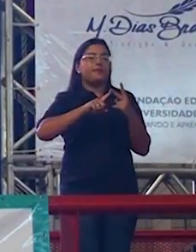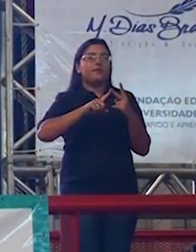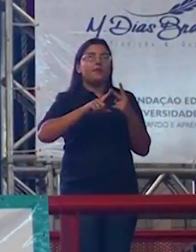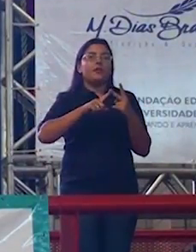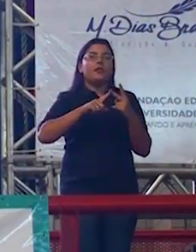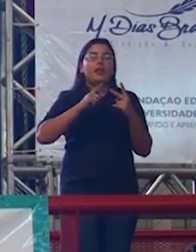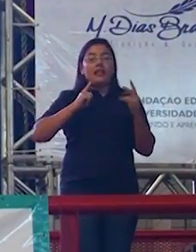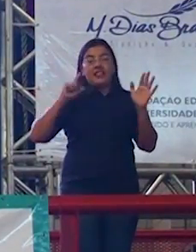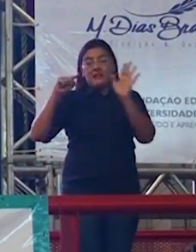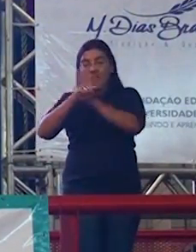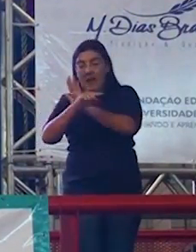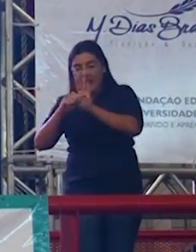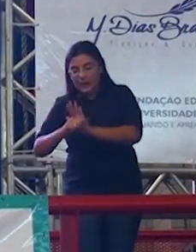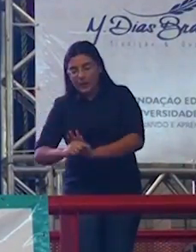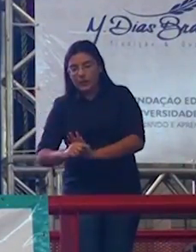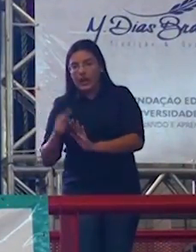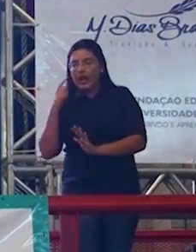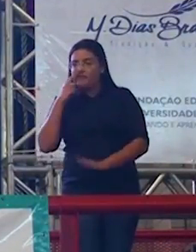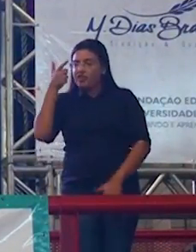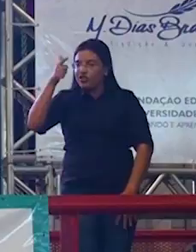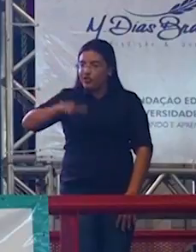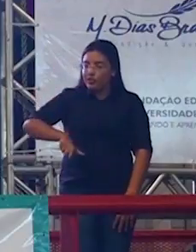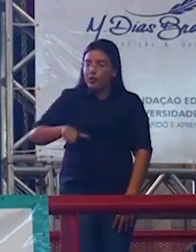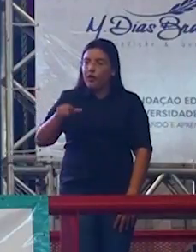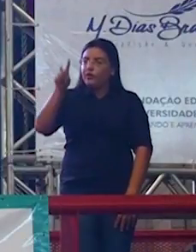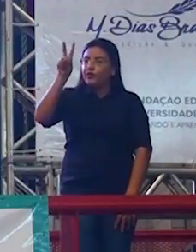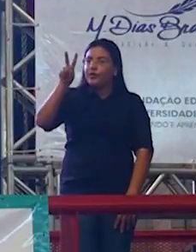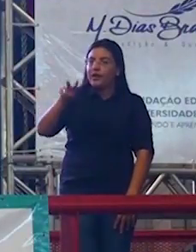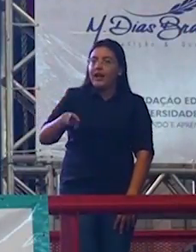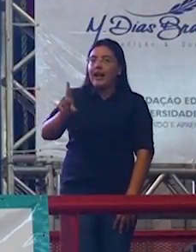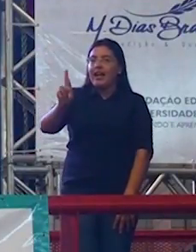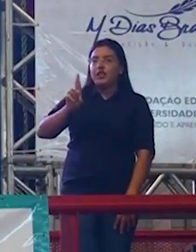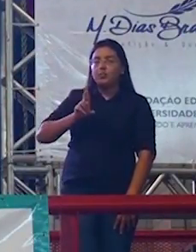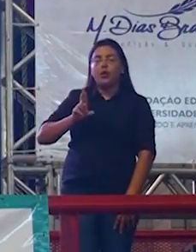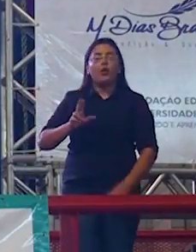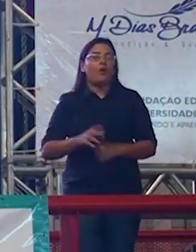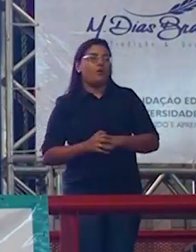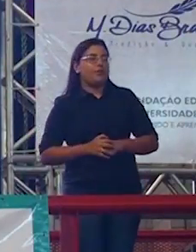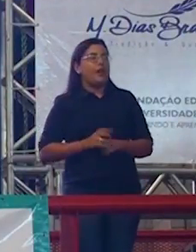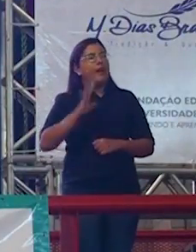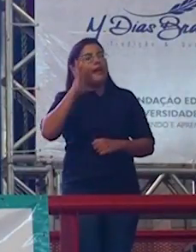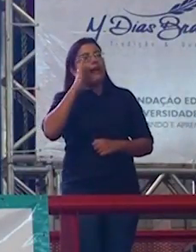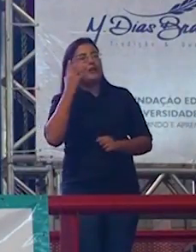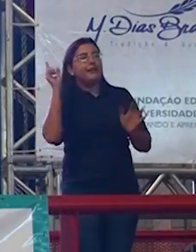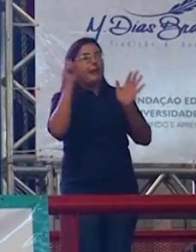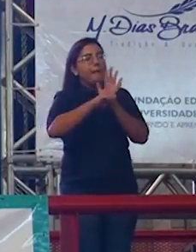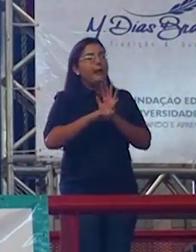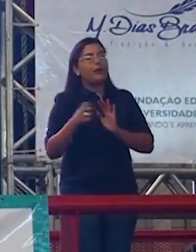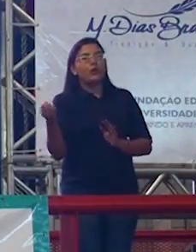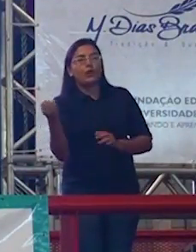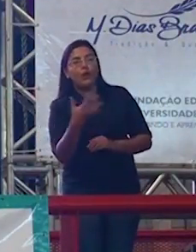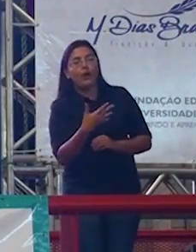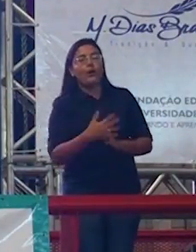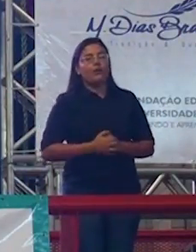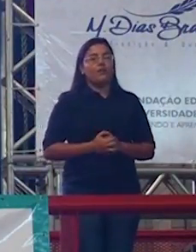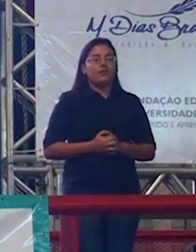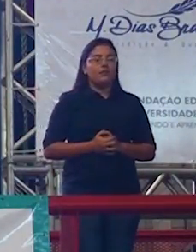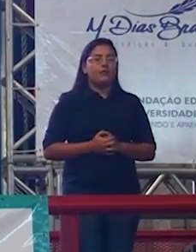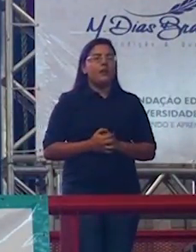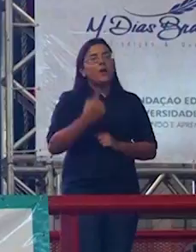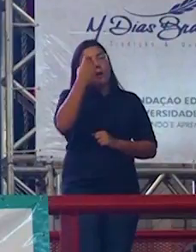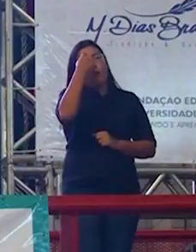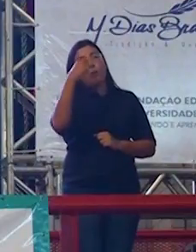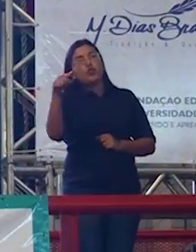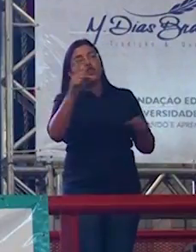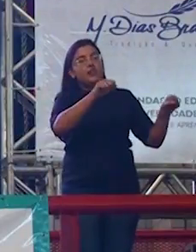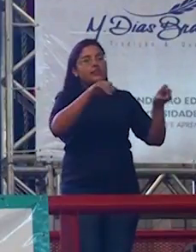uma questão resolvida, vê novamente a resolução daquela questão. Resolve uma questão nova. Então, tire um